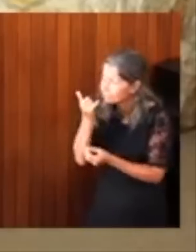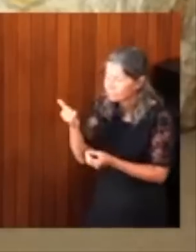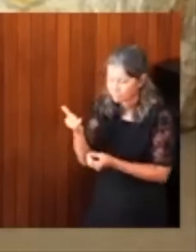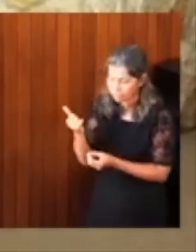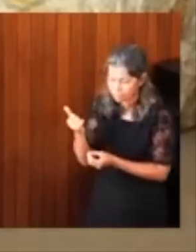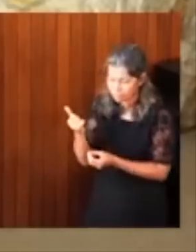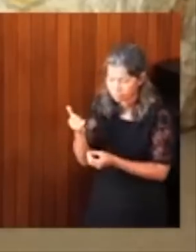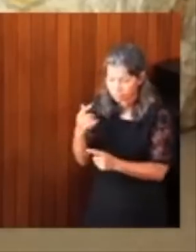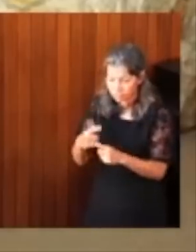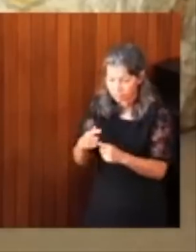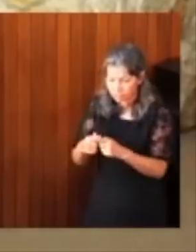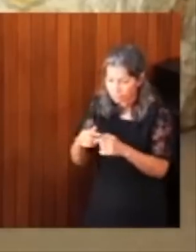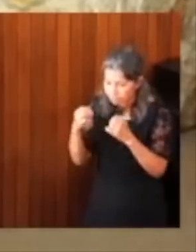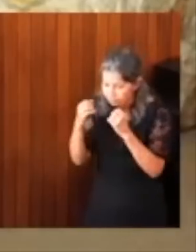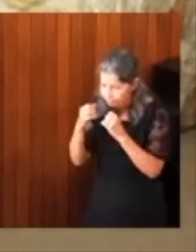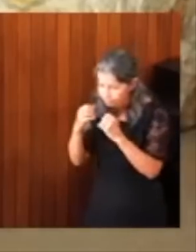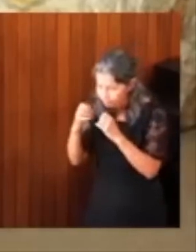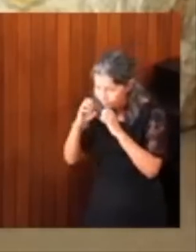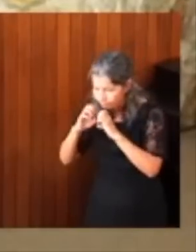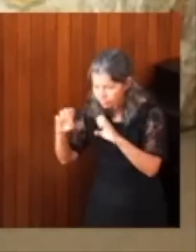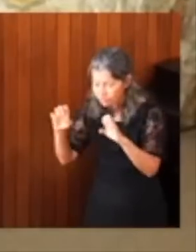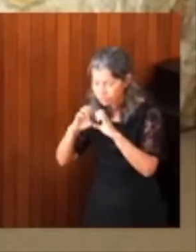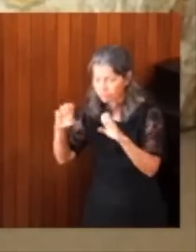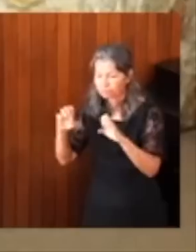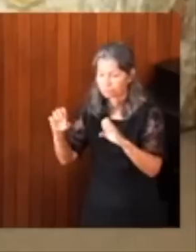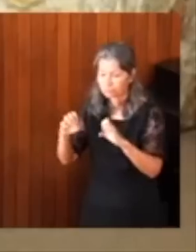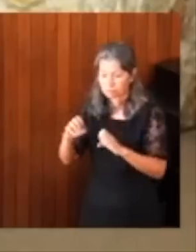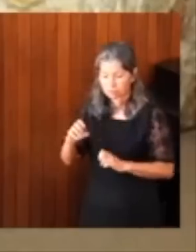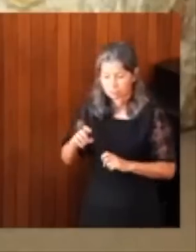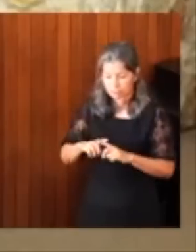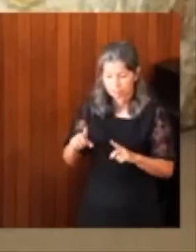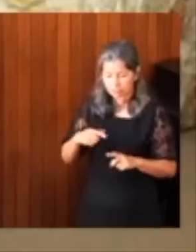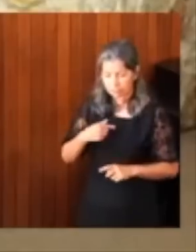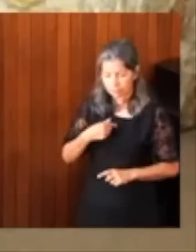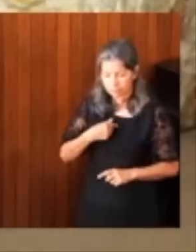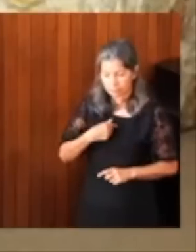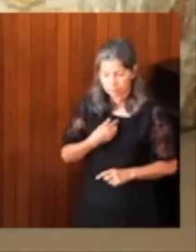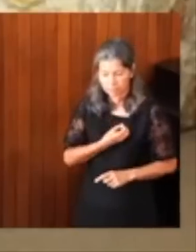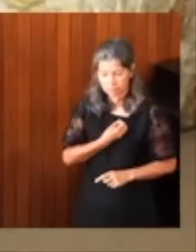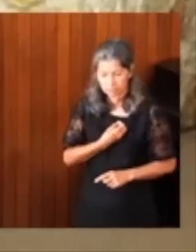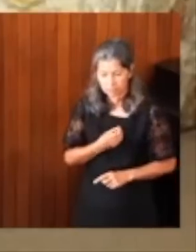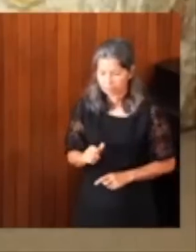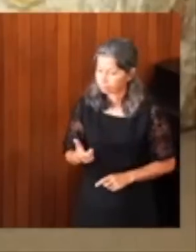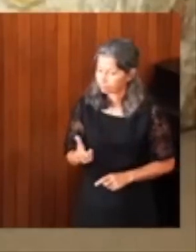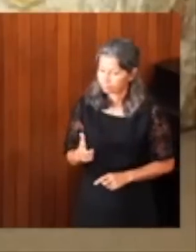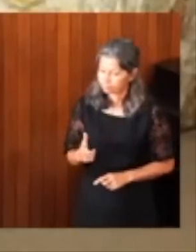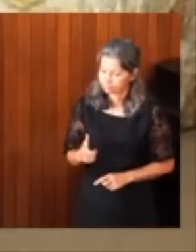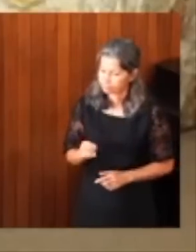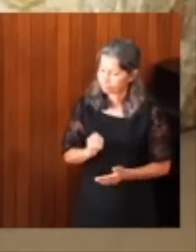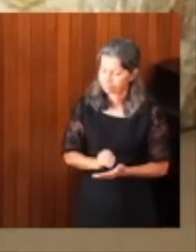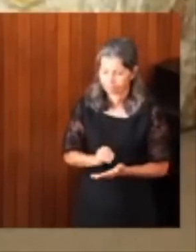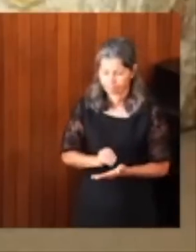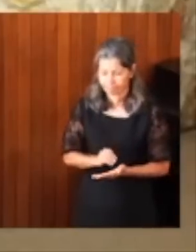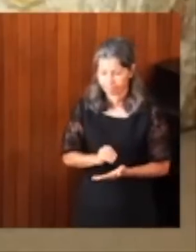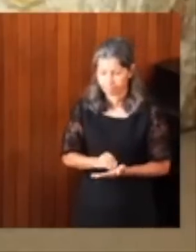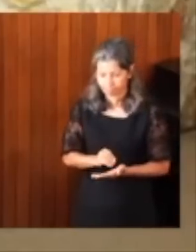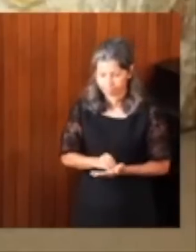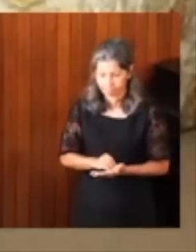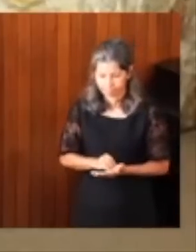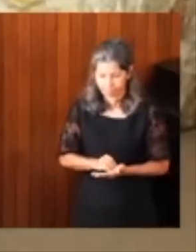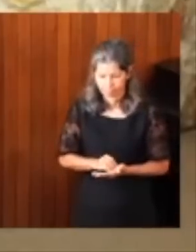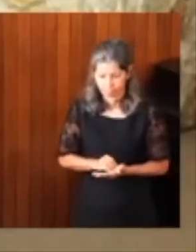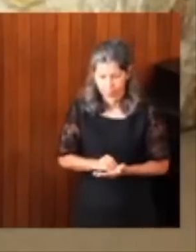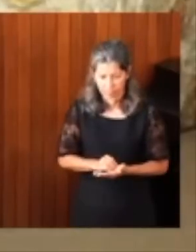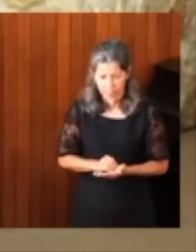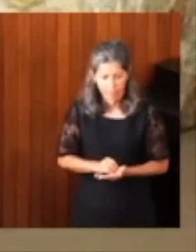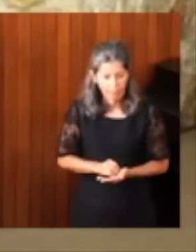vivendo ainda? Eu tinha entendido que o diabo podia me destruir com um estalar de dedos ali, tão poderoso que ele é.